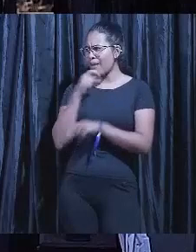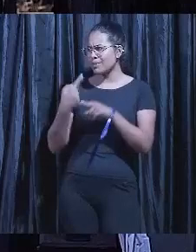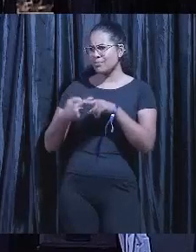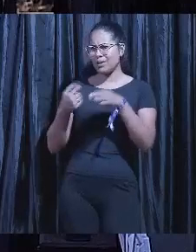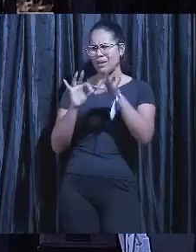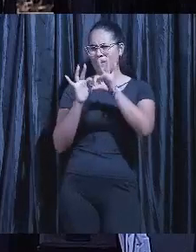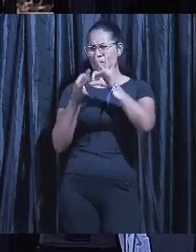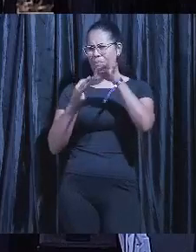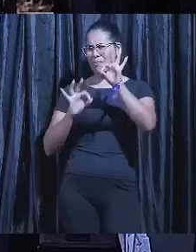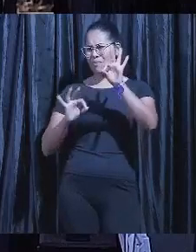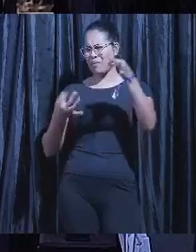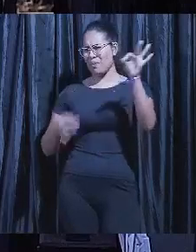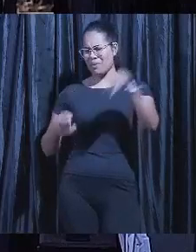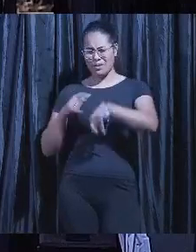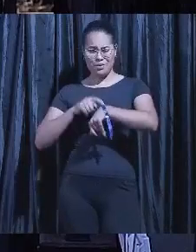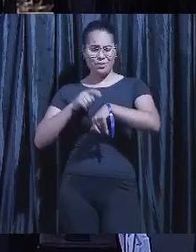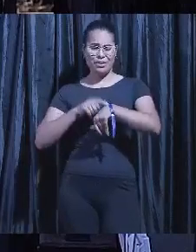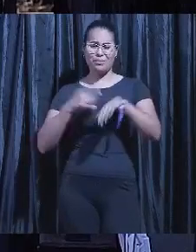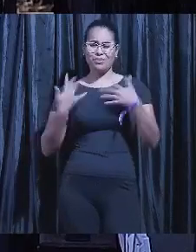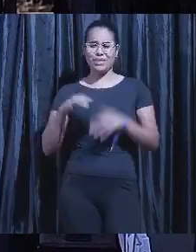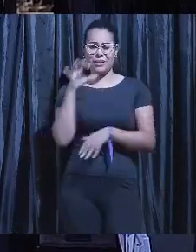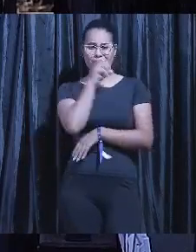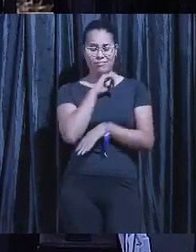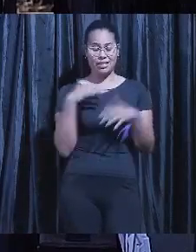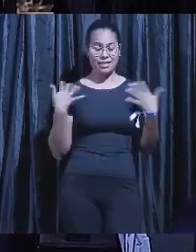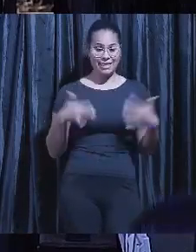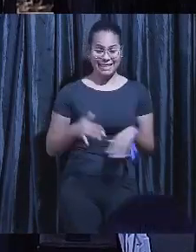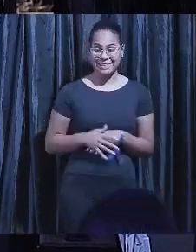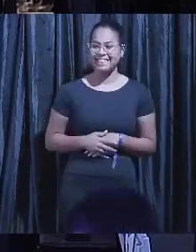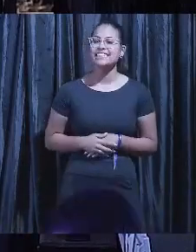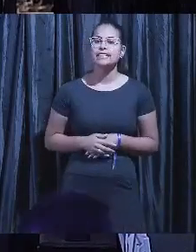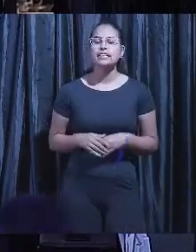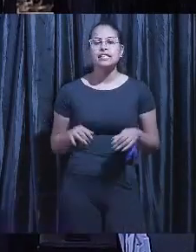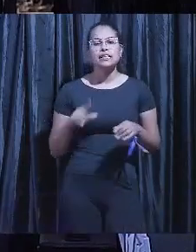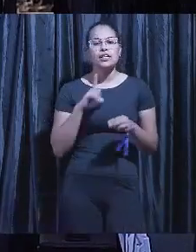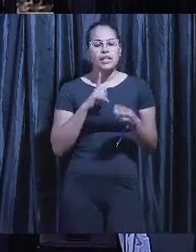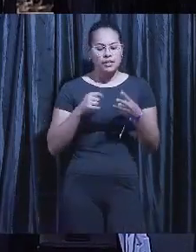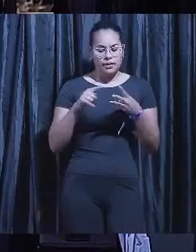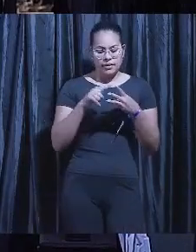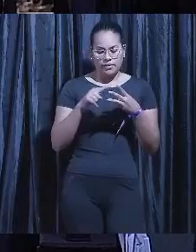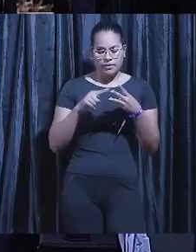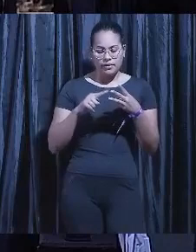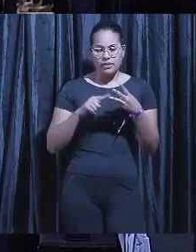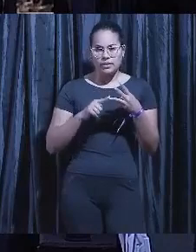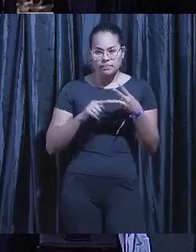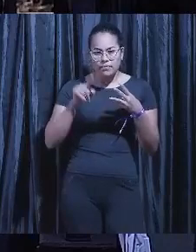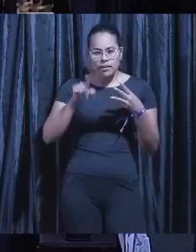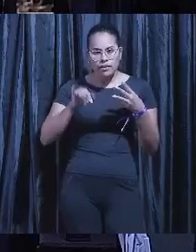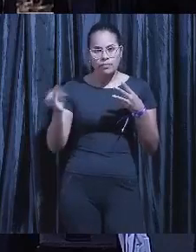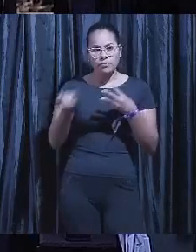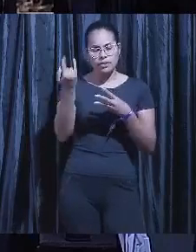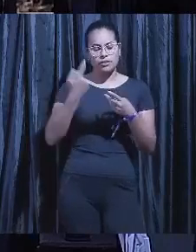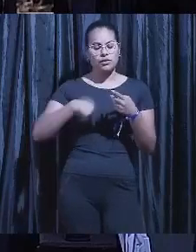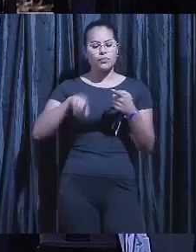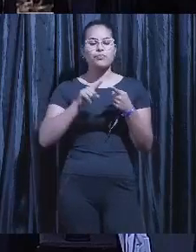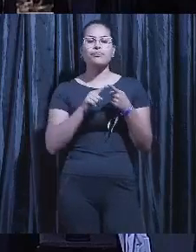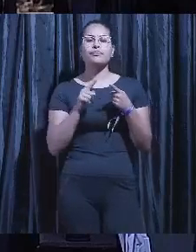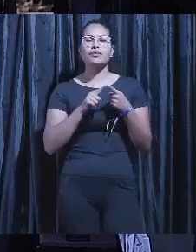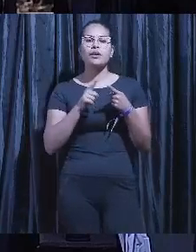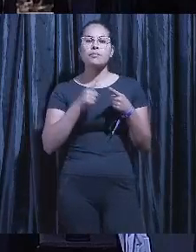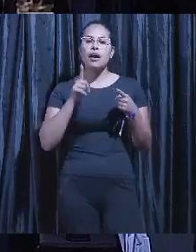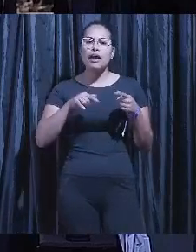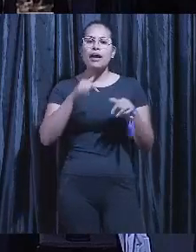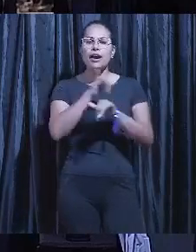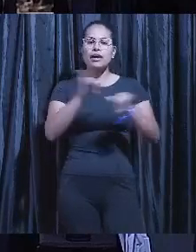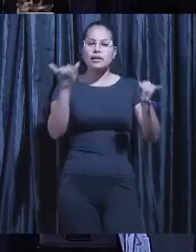correndo. Eu trouxe 3 situações importantes. Uma foi a campanha que a gente